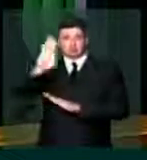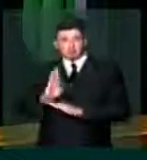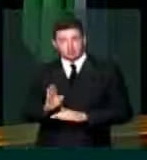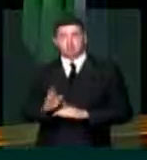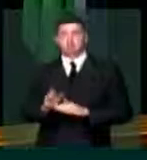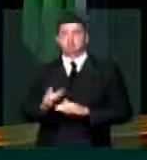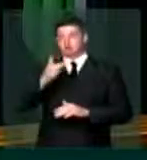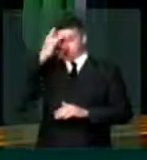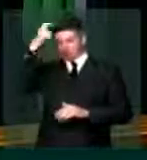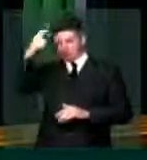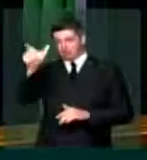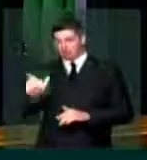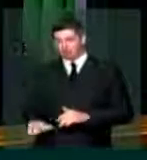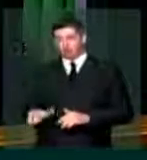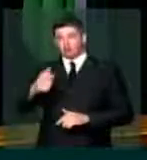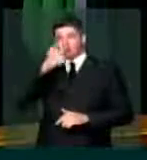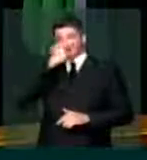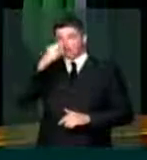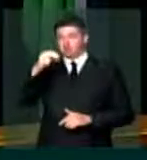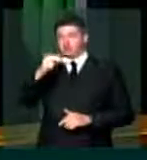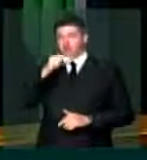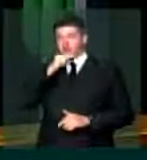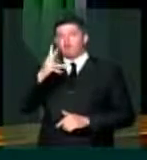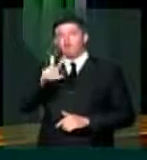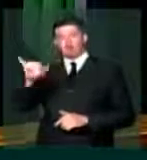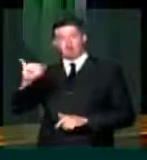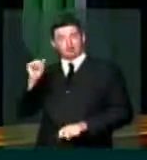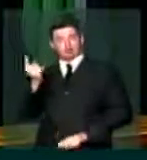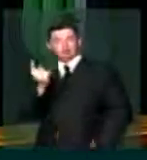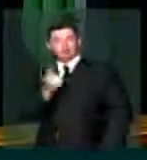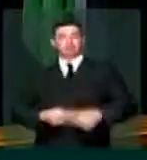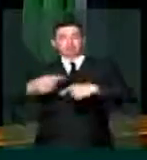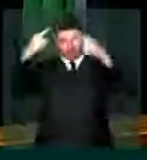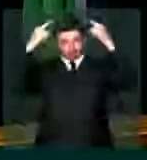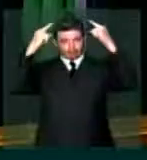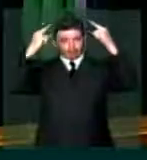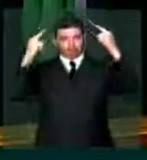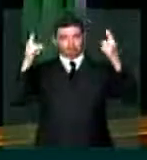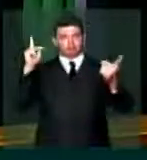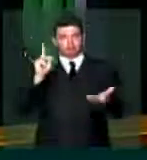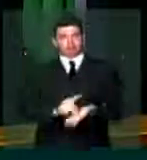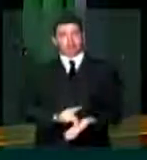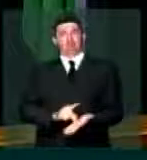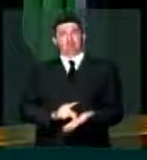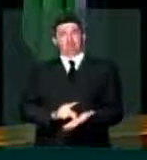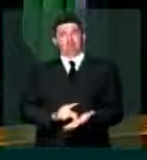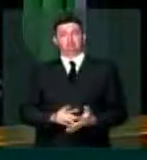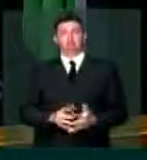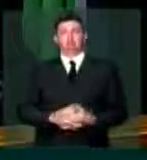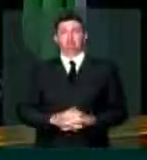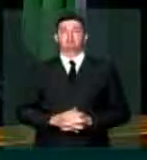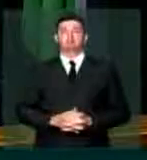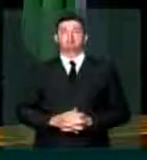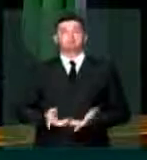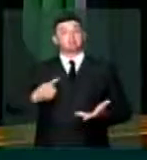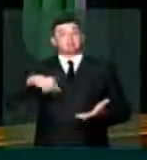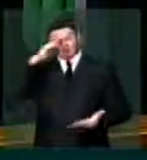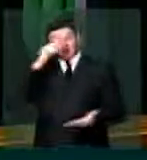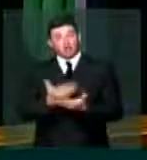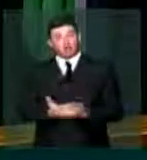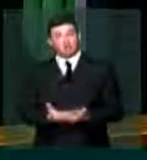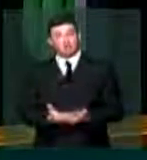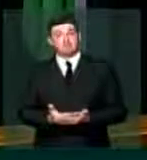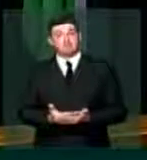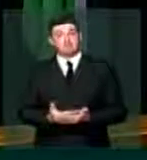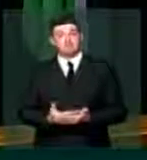Brasil, na pessoa de Aécio Neves, que haverá de construir uma mudança efetiva no nosso país. Nós